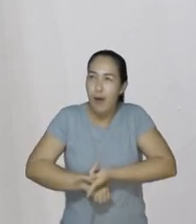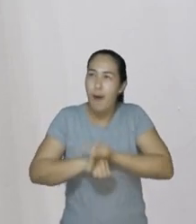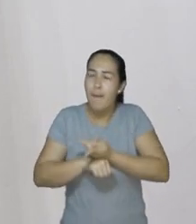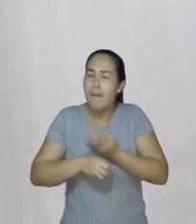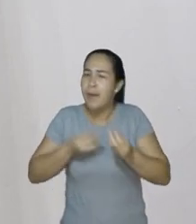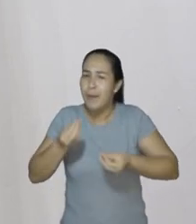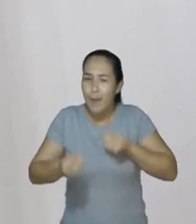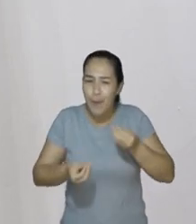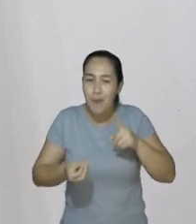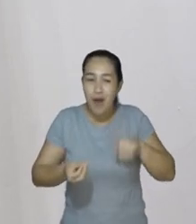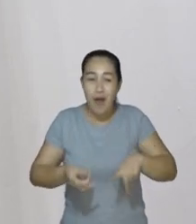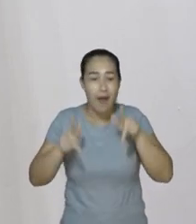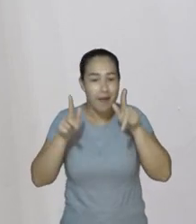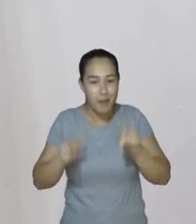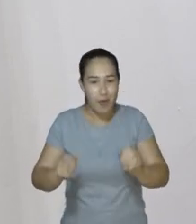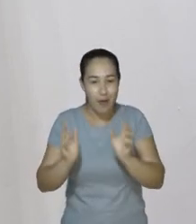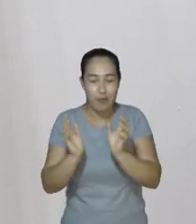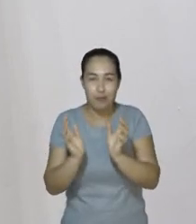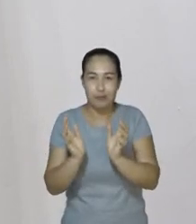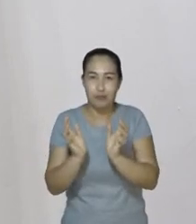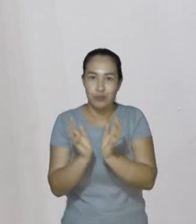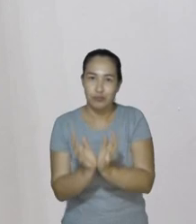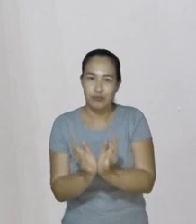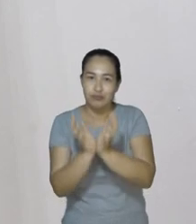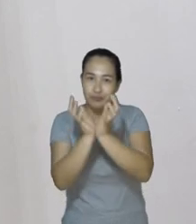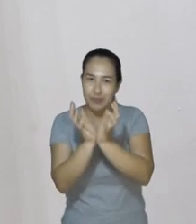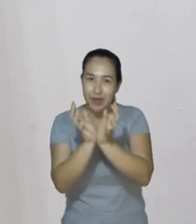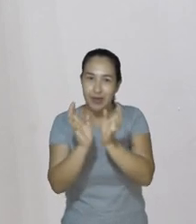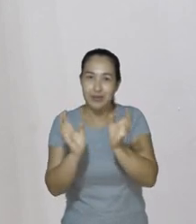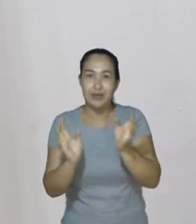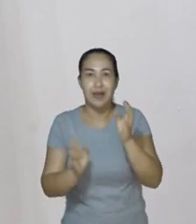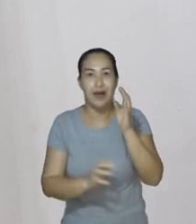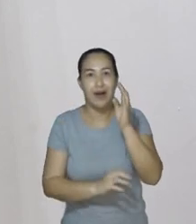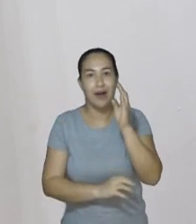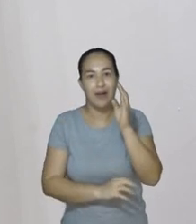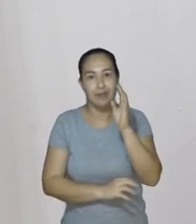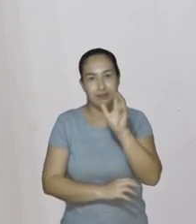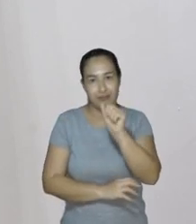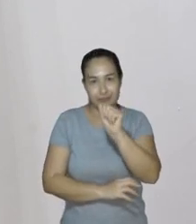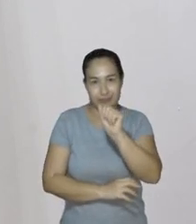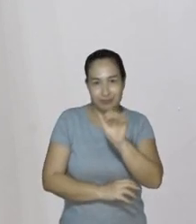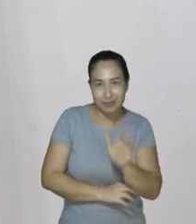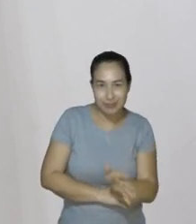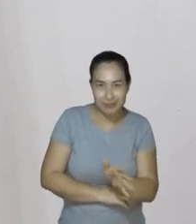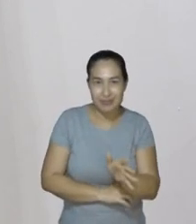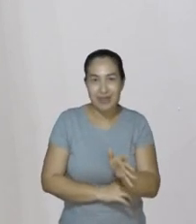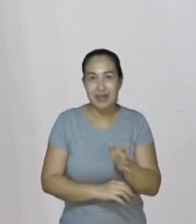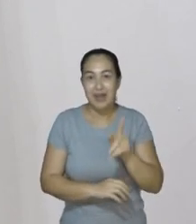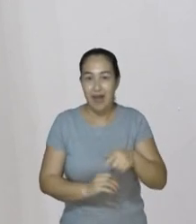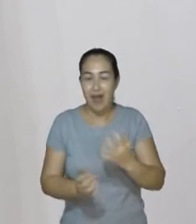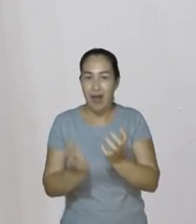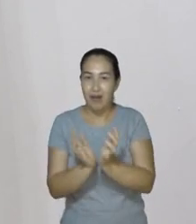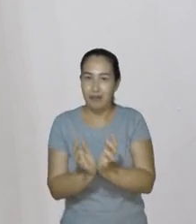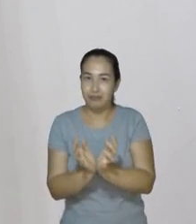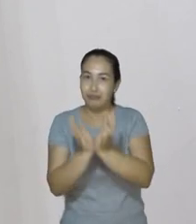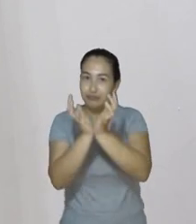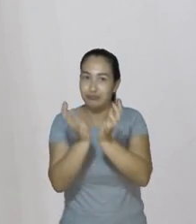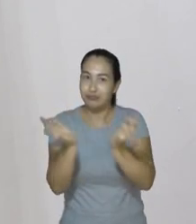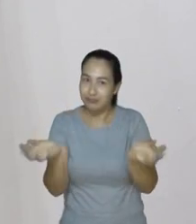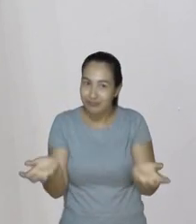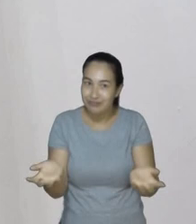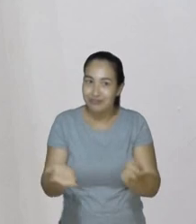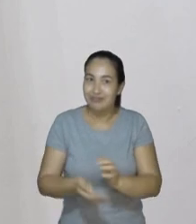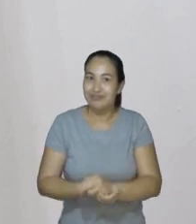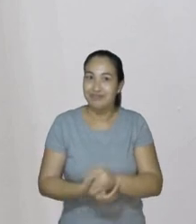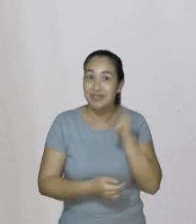igual a Taça Libertadores da América. Ele vai ser um troféu ambulante, né? Vocês vão ver